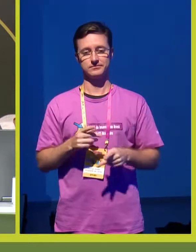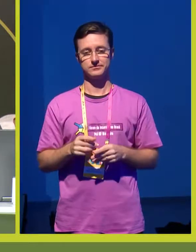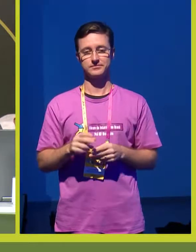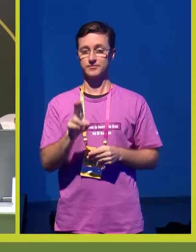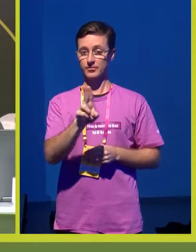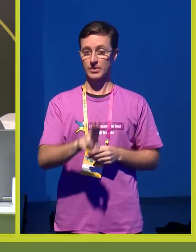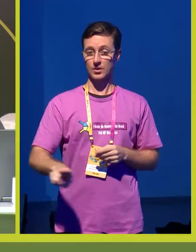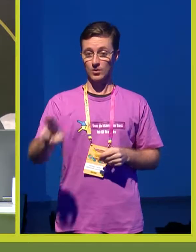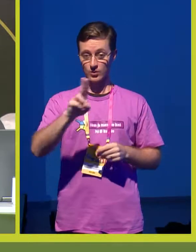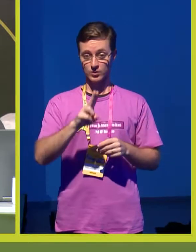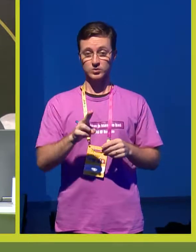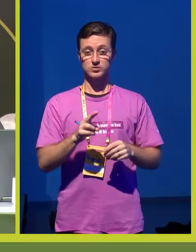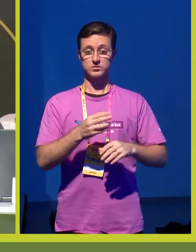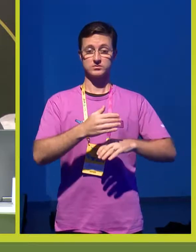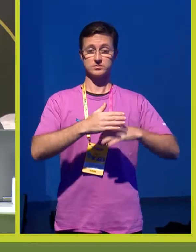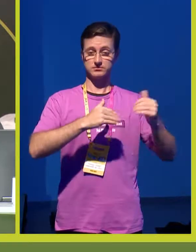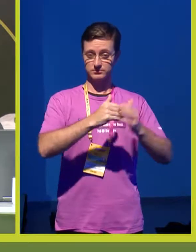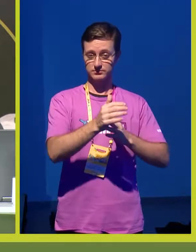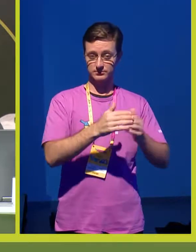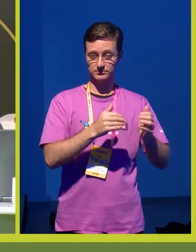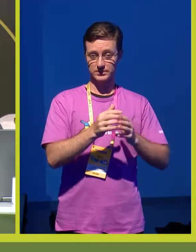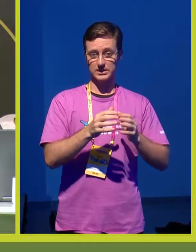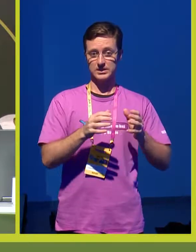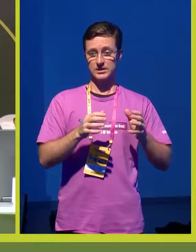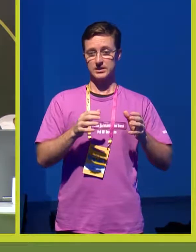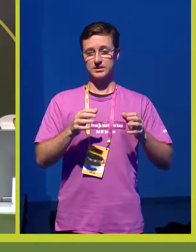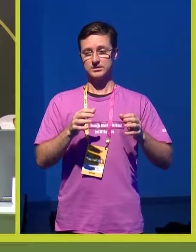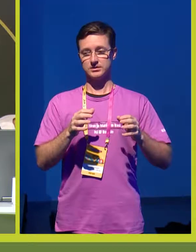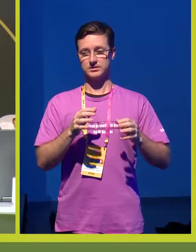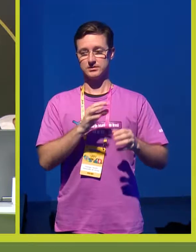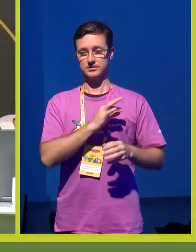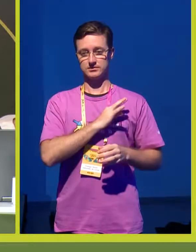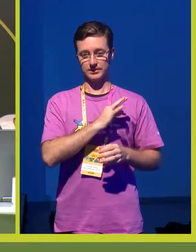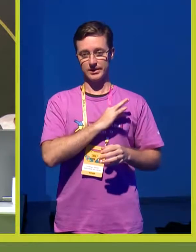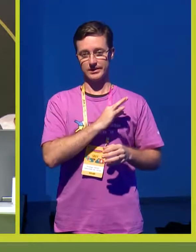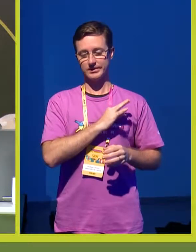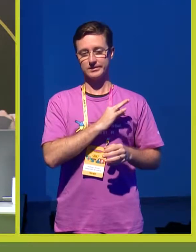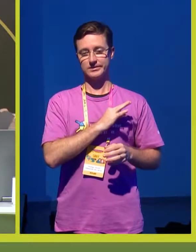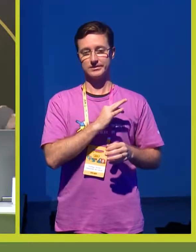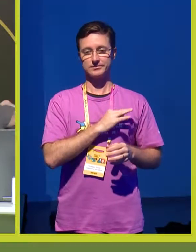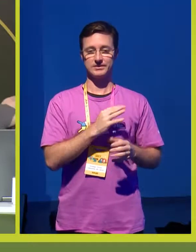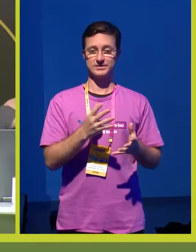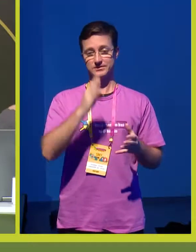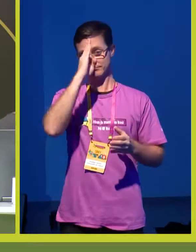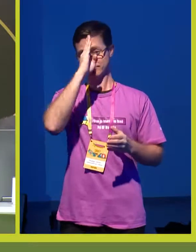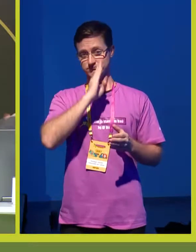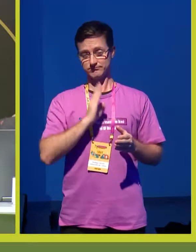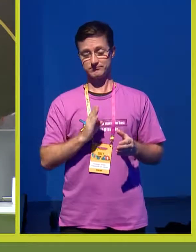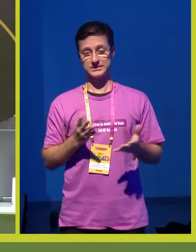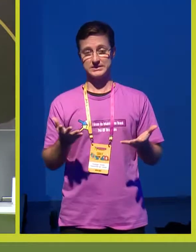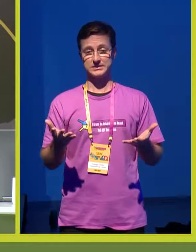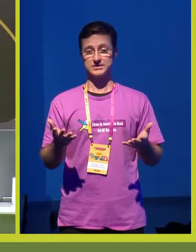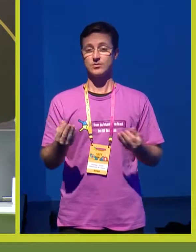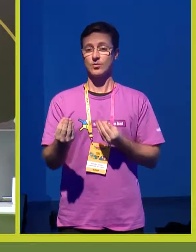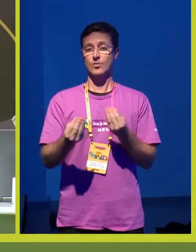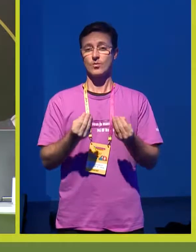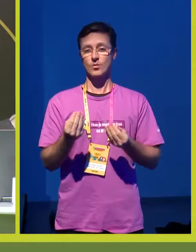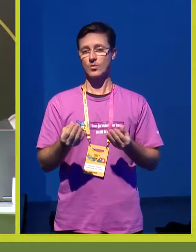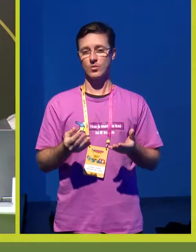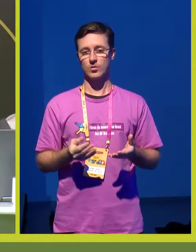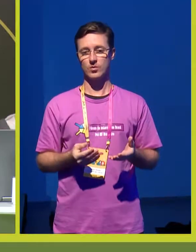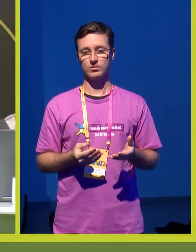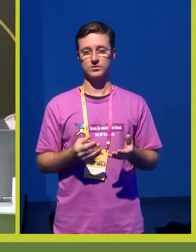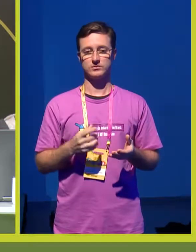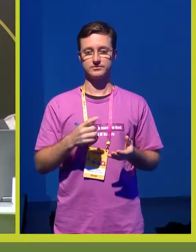uso de técnicas invasivas de investigação no Brasil, sem objeto determinado, chamadas técnicas